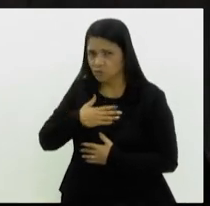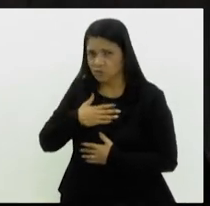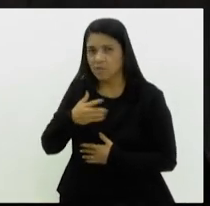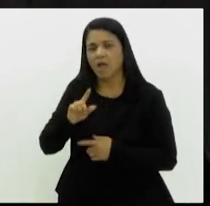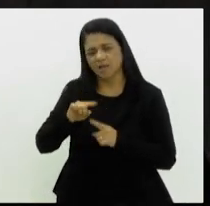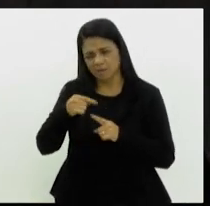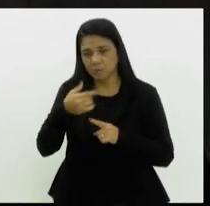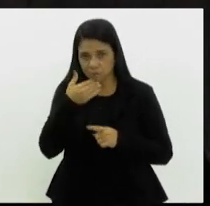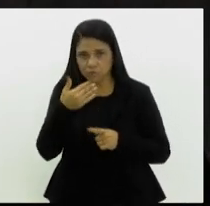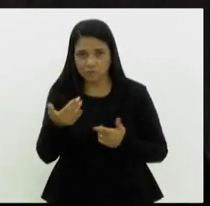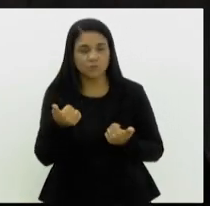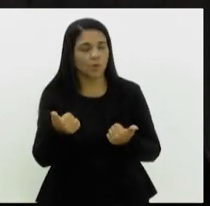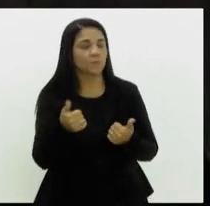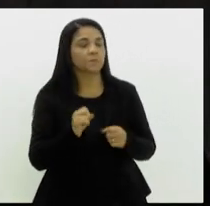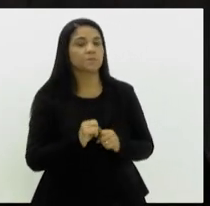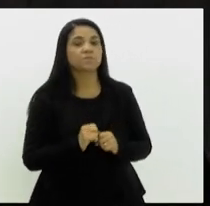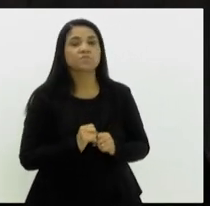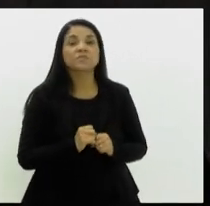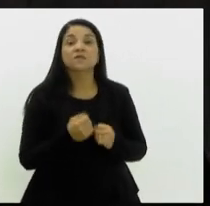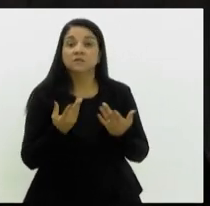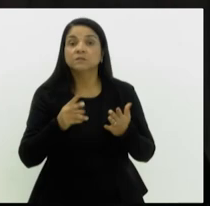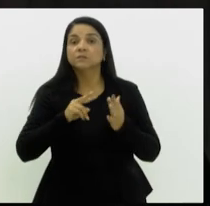Tá. Então, nesse sentido,